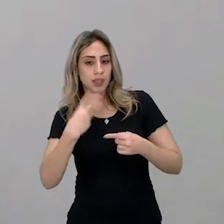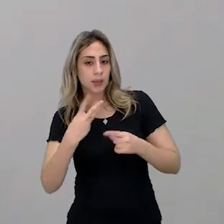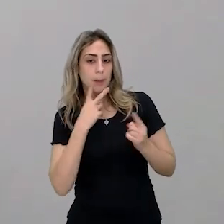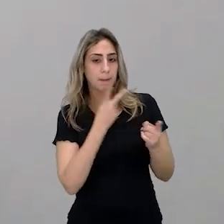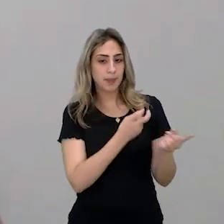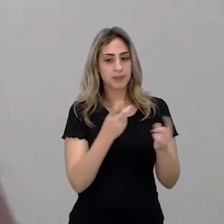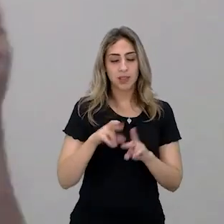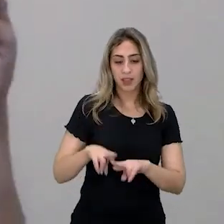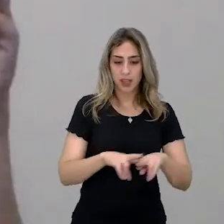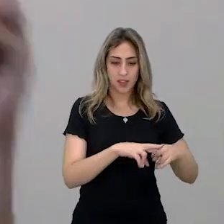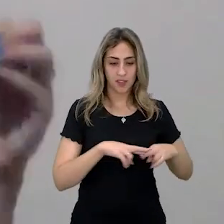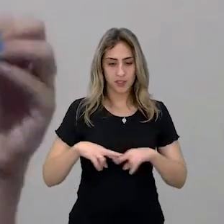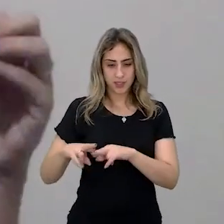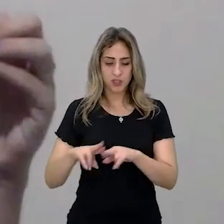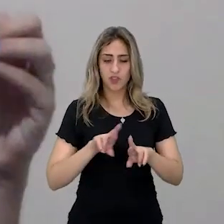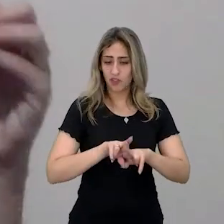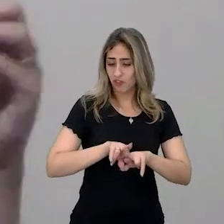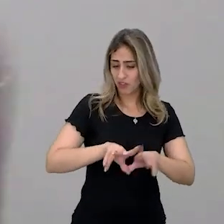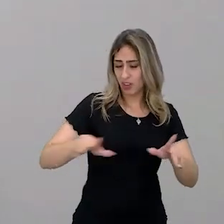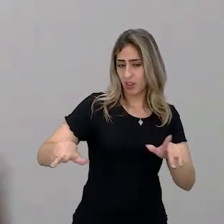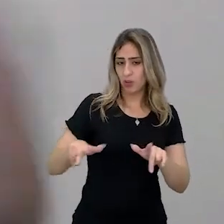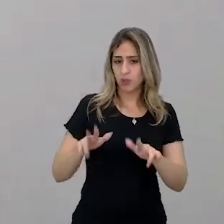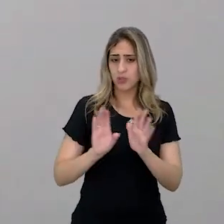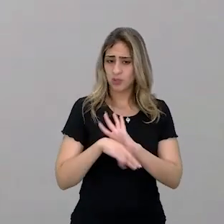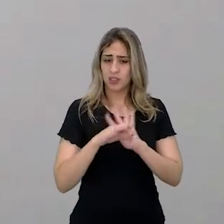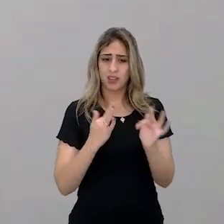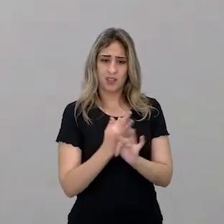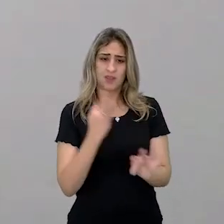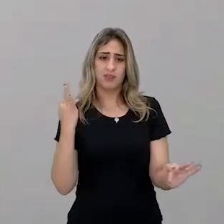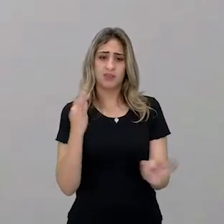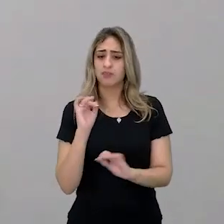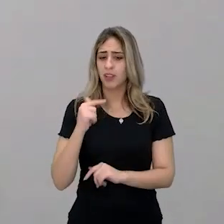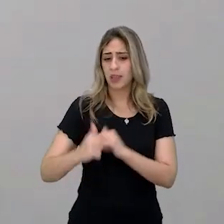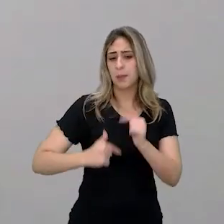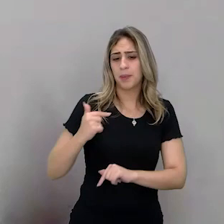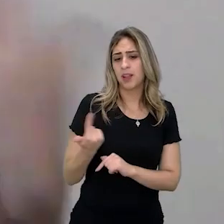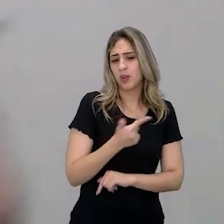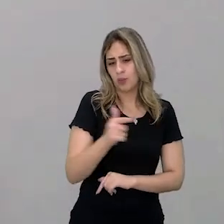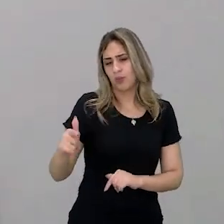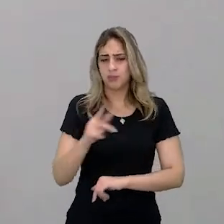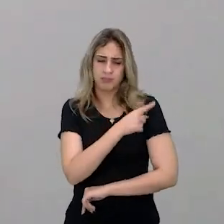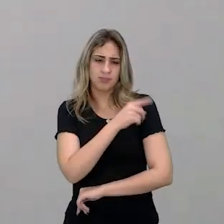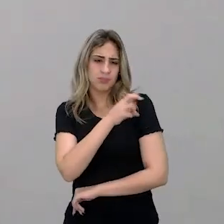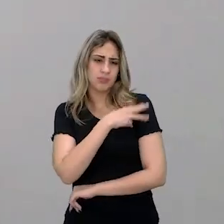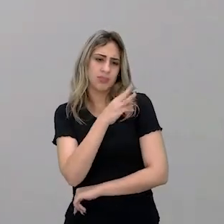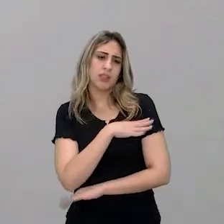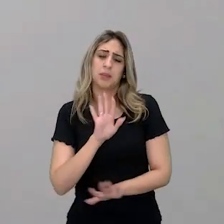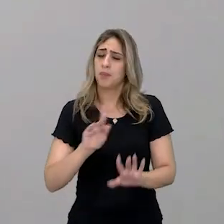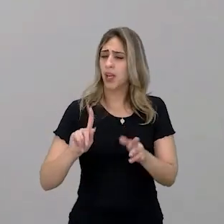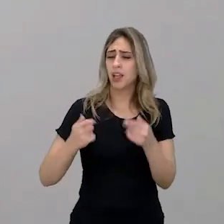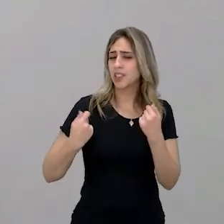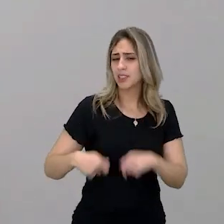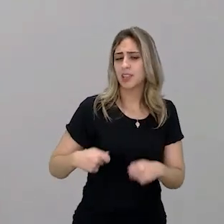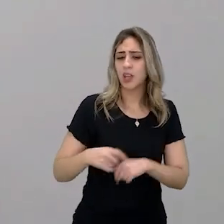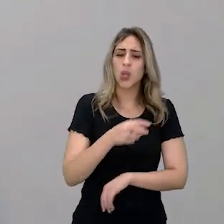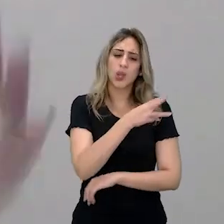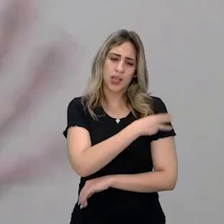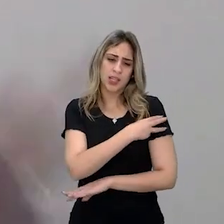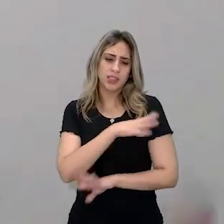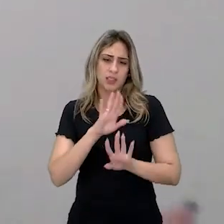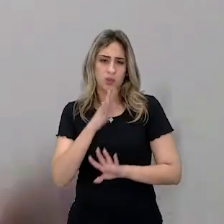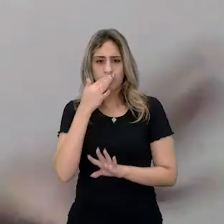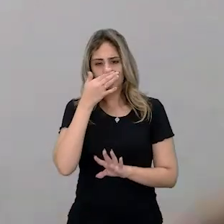você está revisando vários conceitos da física, então você pode trabalhar isso em outras séries também, não necessariamente na terceira